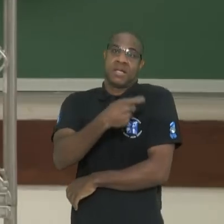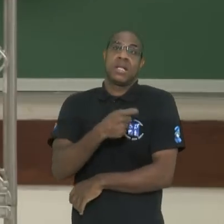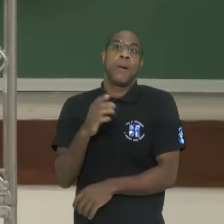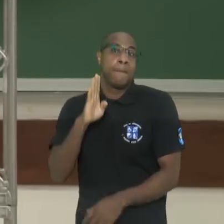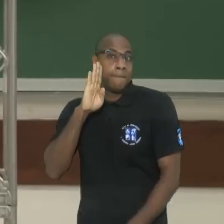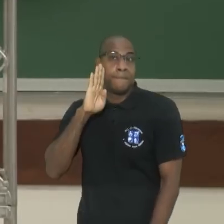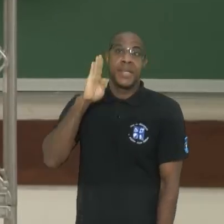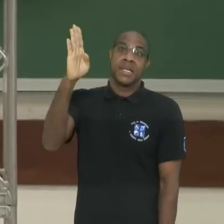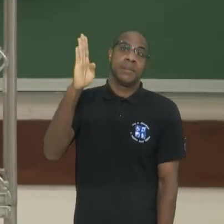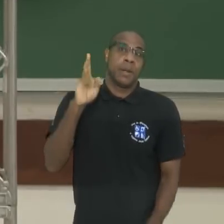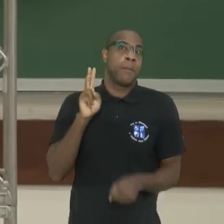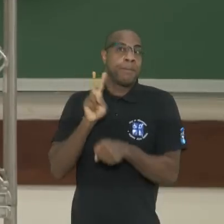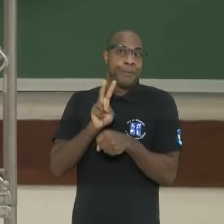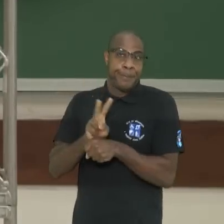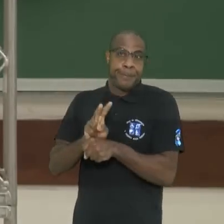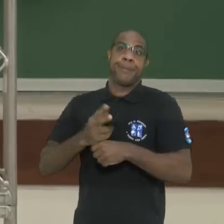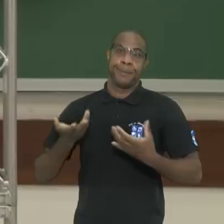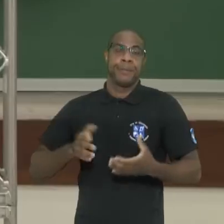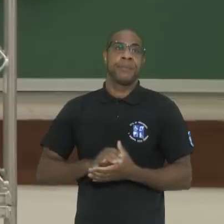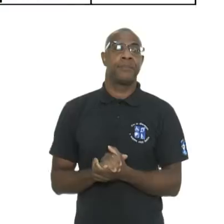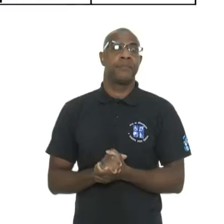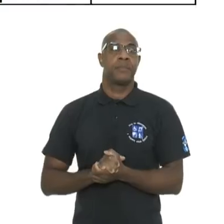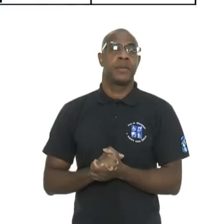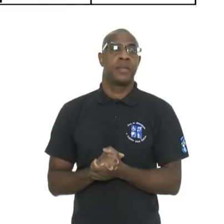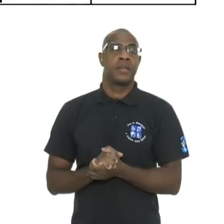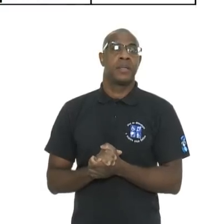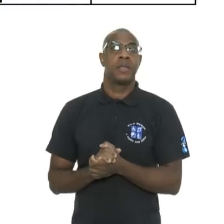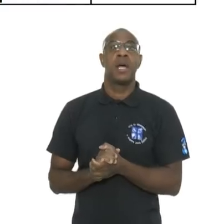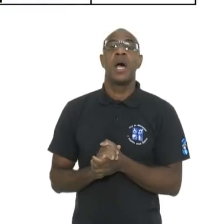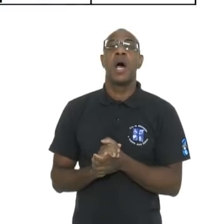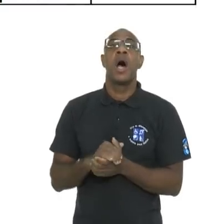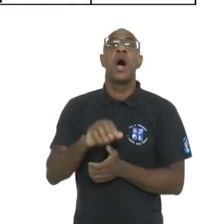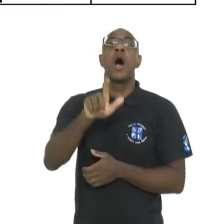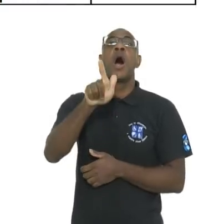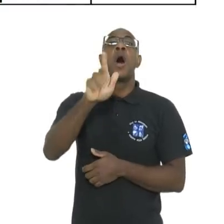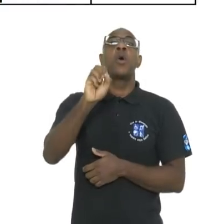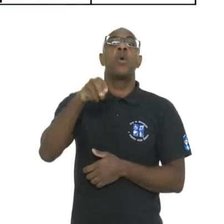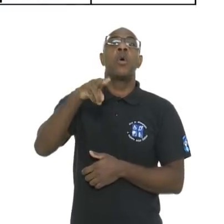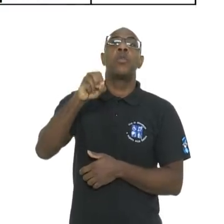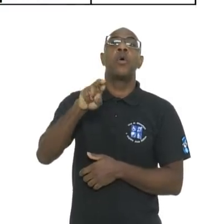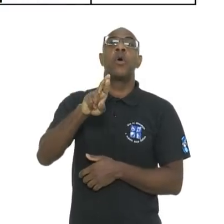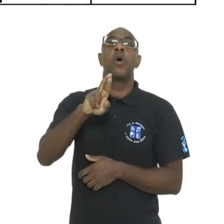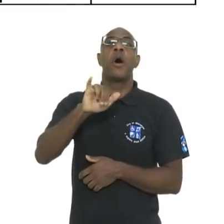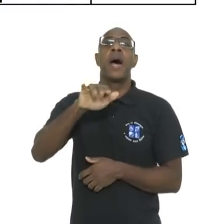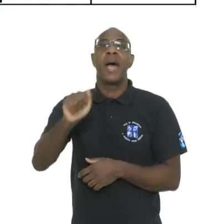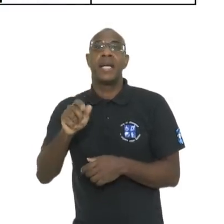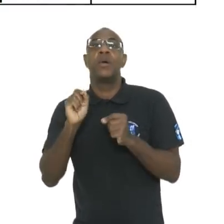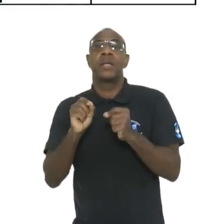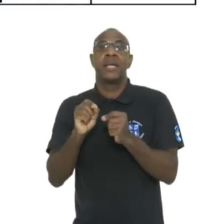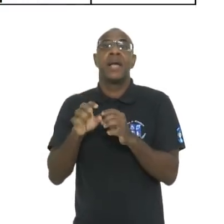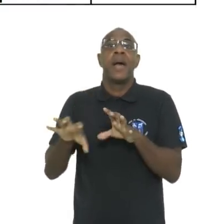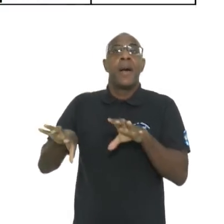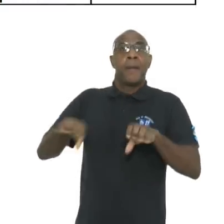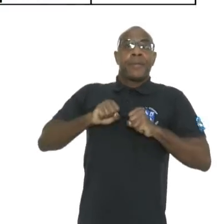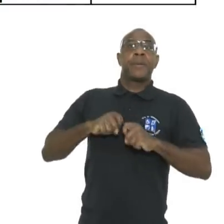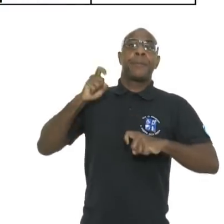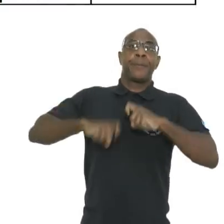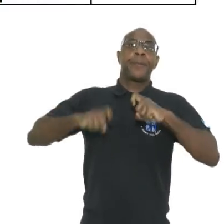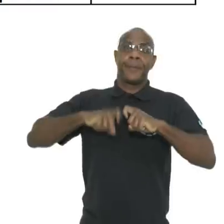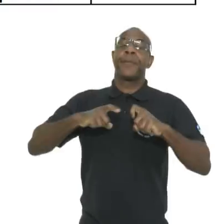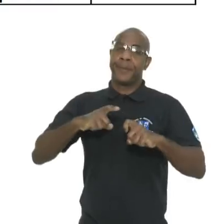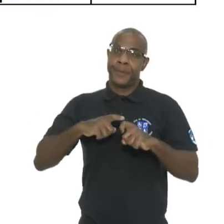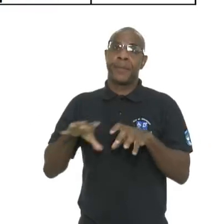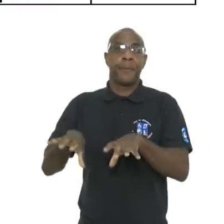meio de prevenção. A sífilis e a gonorreia, que são 2 infecções sexualmente transmissíveis.